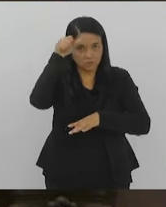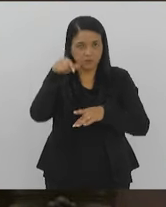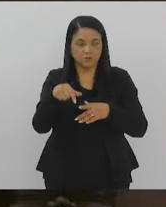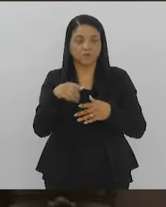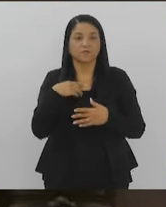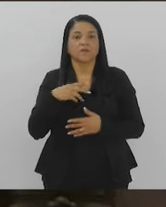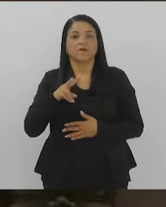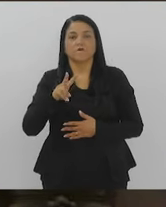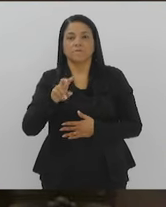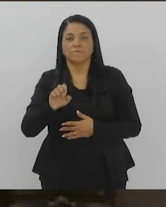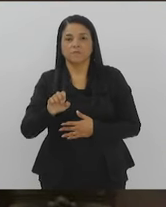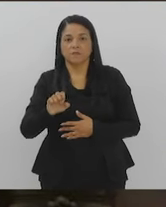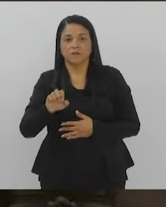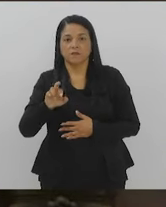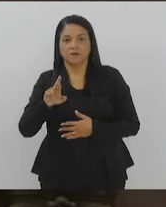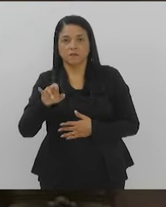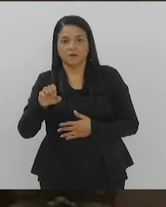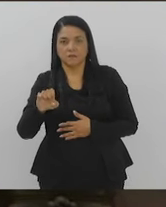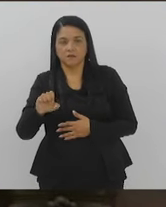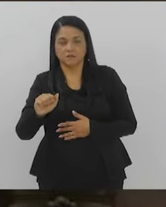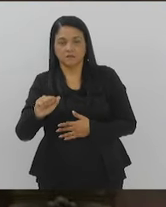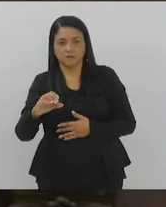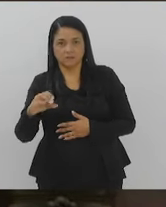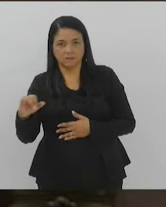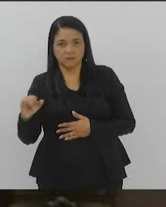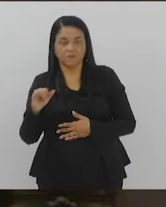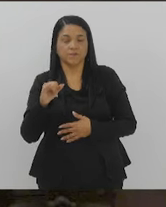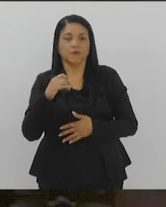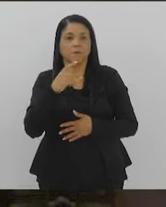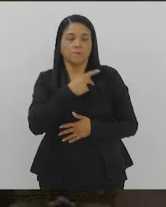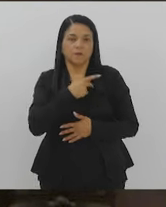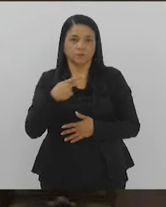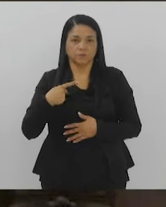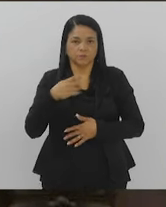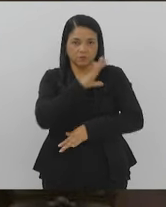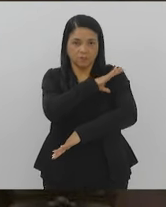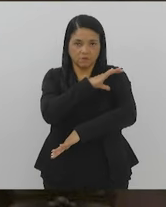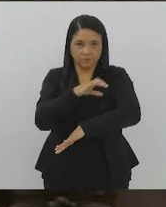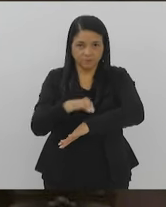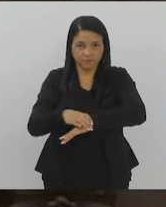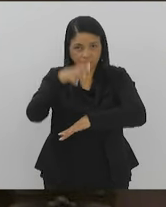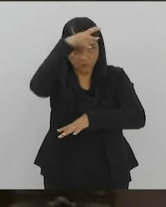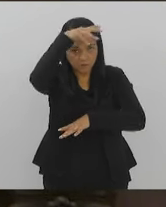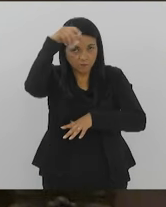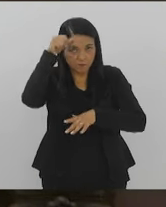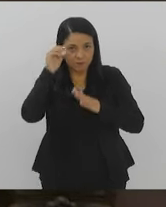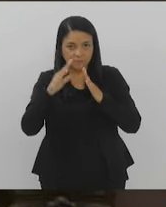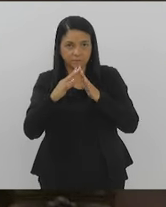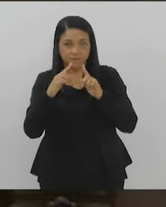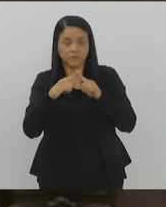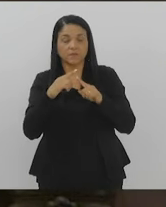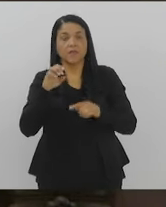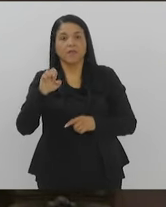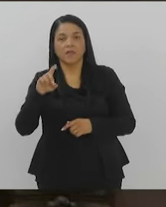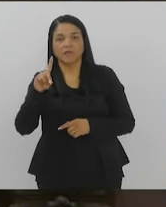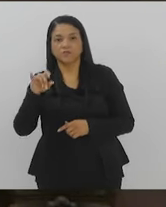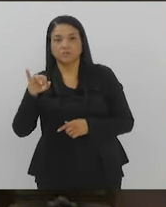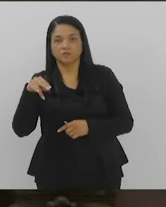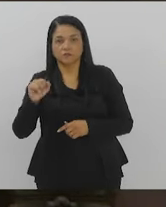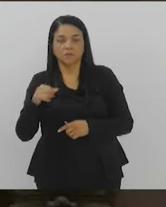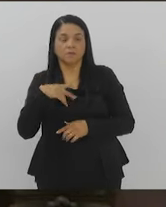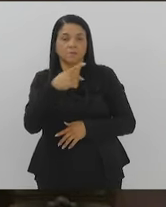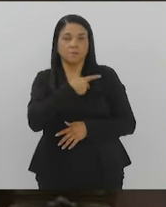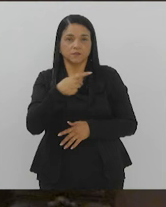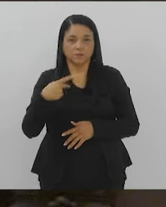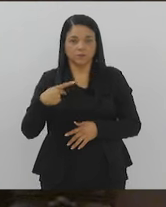Veraci Rodrigues, pastor da Assembleia de Deus do Amazonas, Edna Costa, pastora da Assembleia